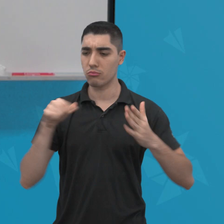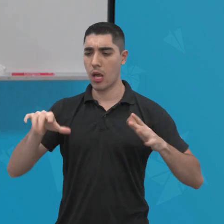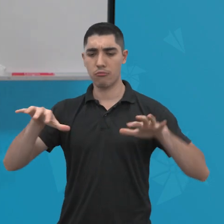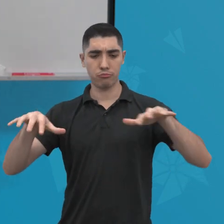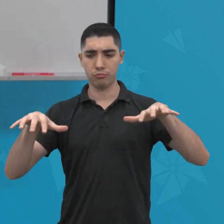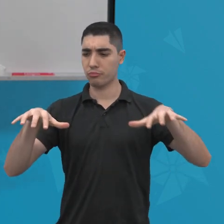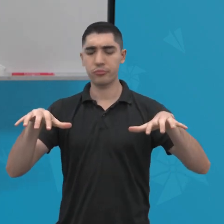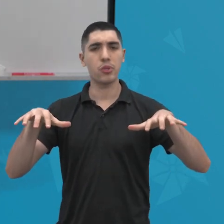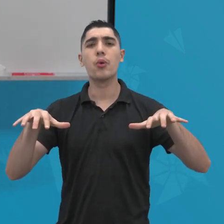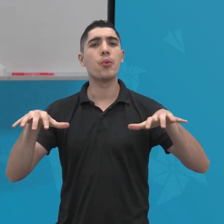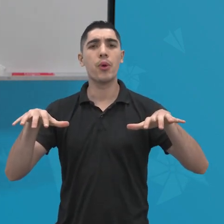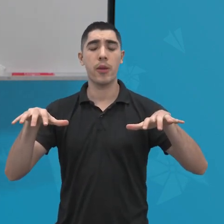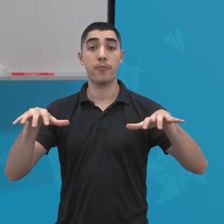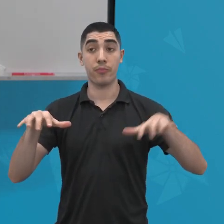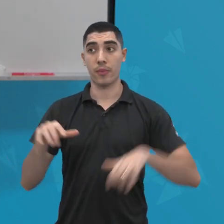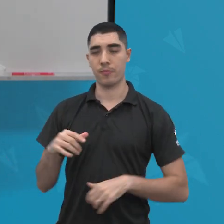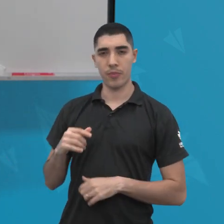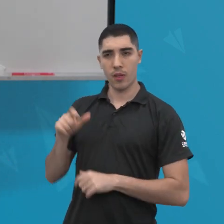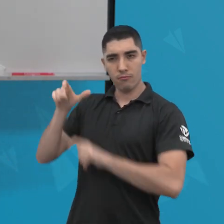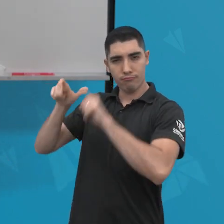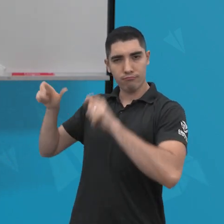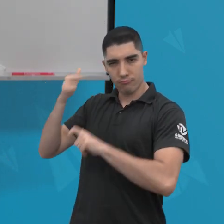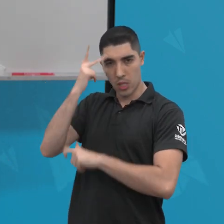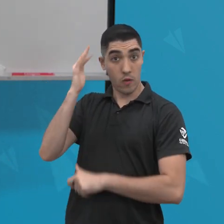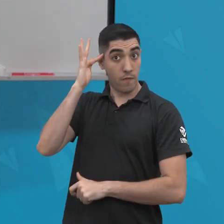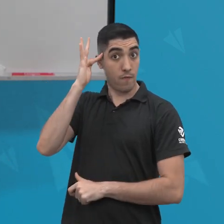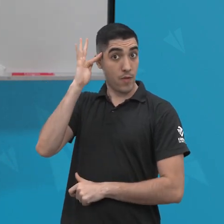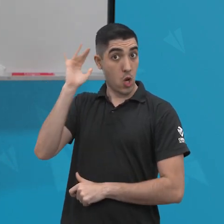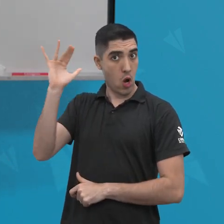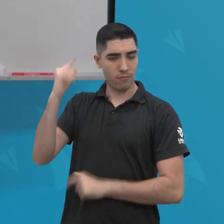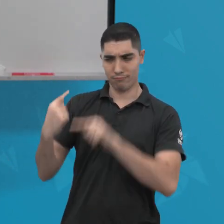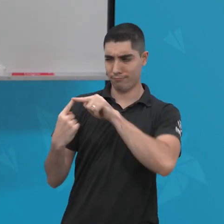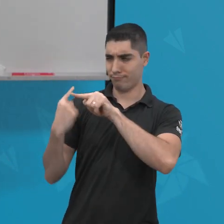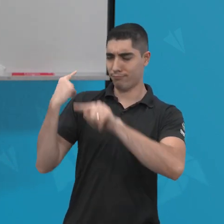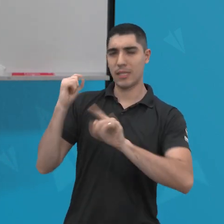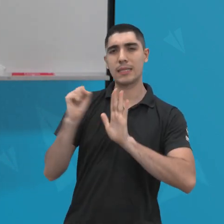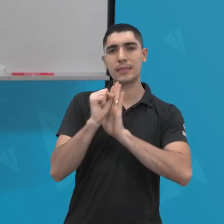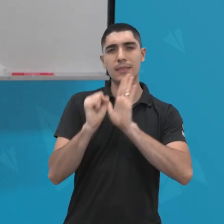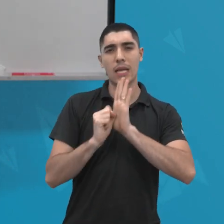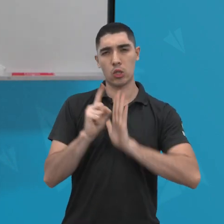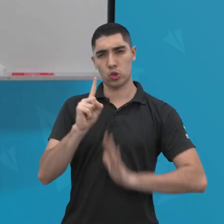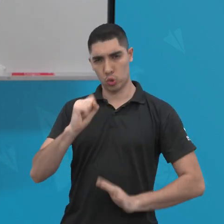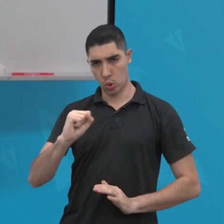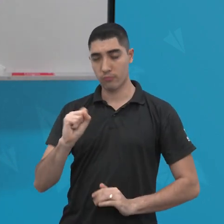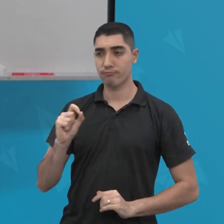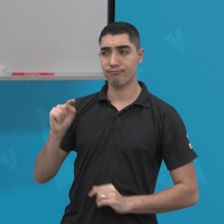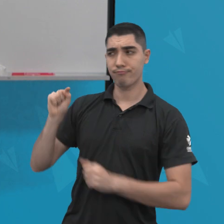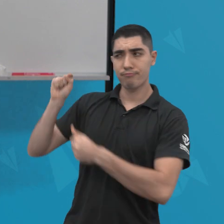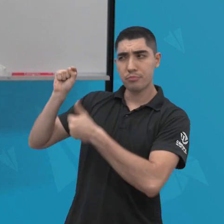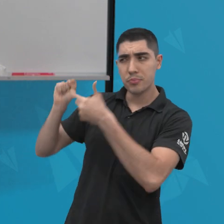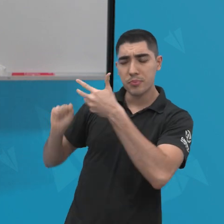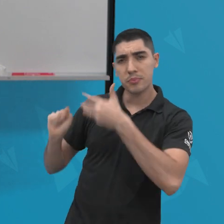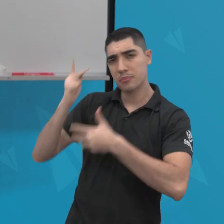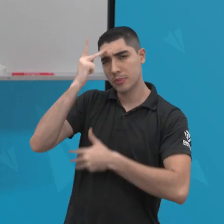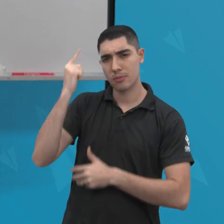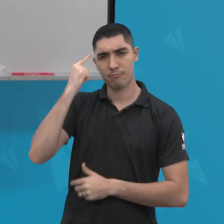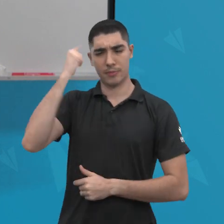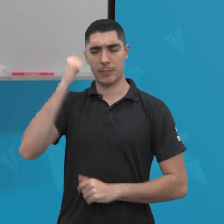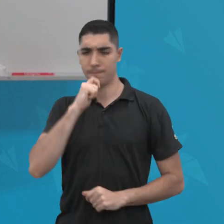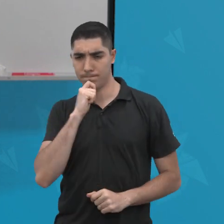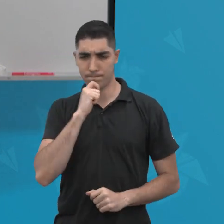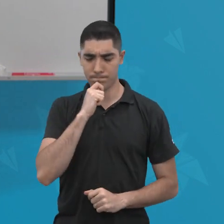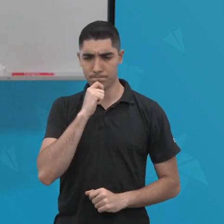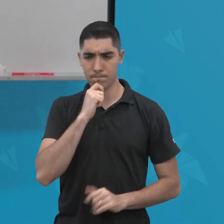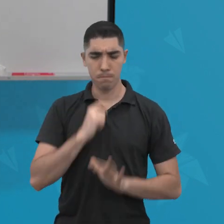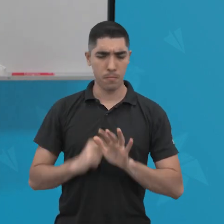ideia. Alguns filósofos do século XVIII chegaram a levantar hipoteticamente